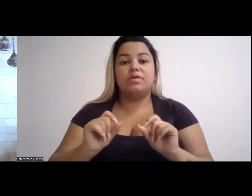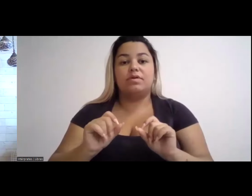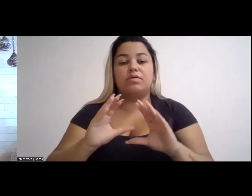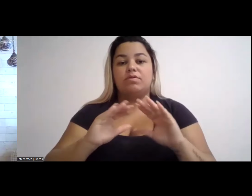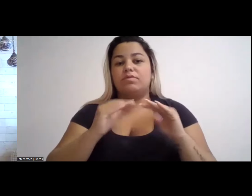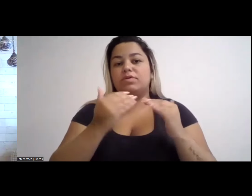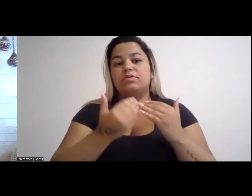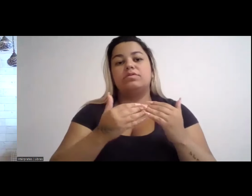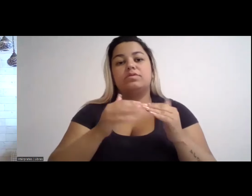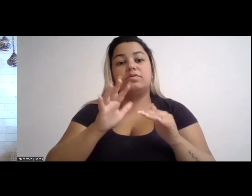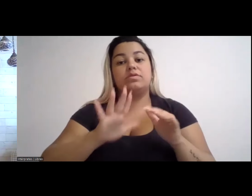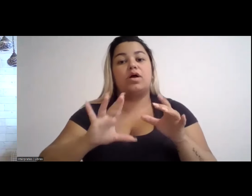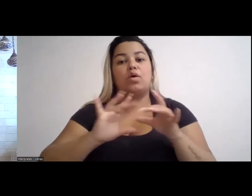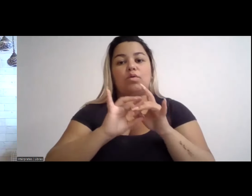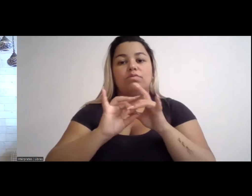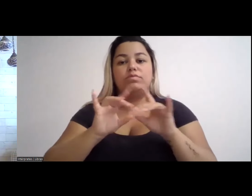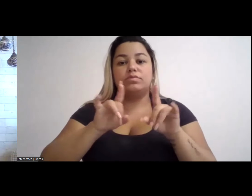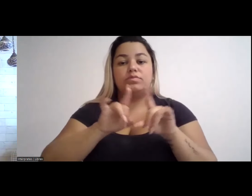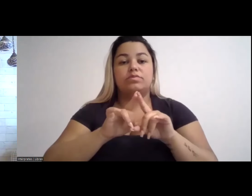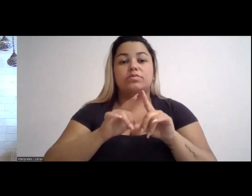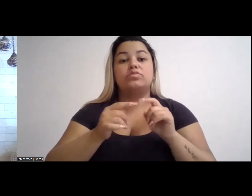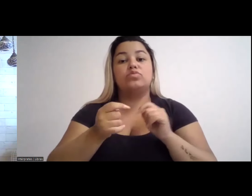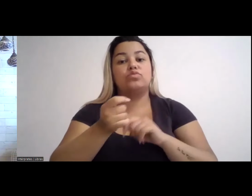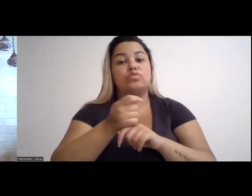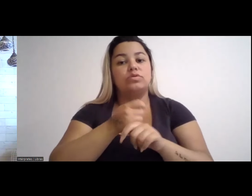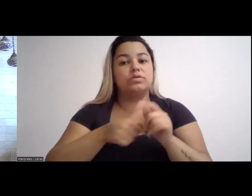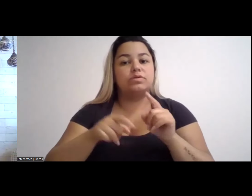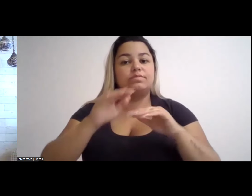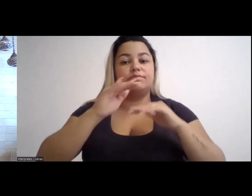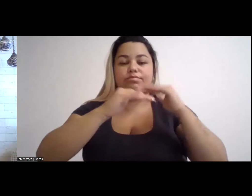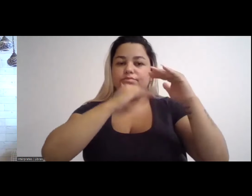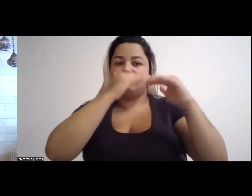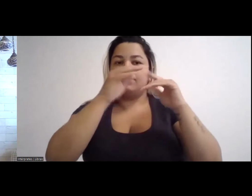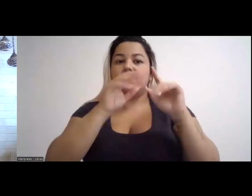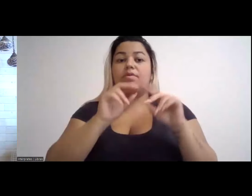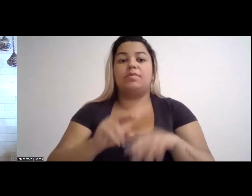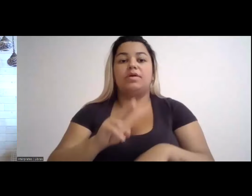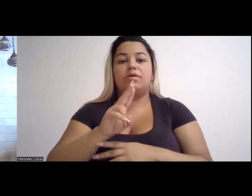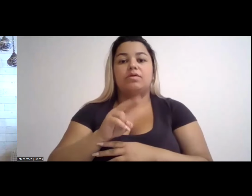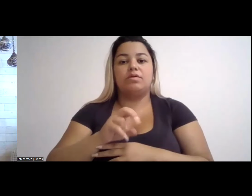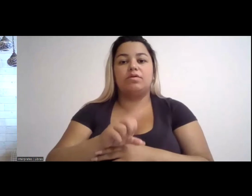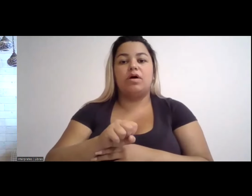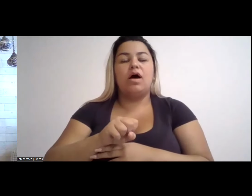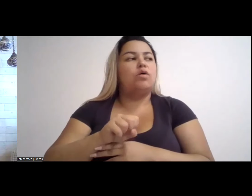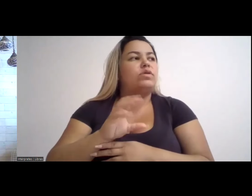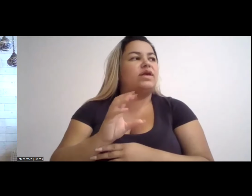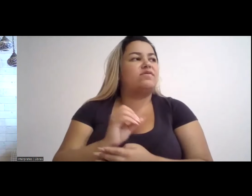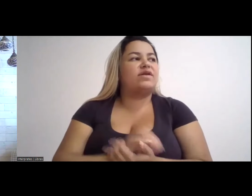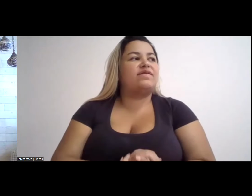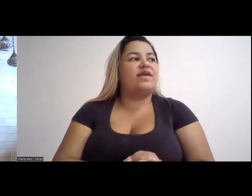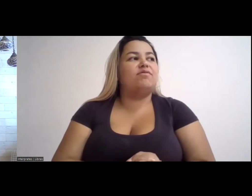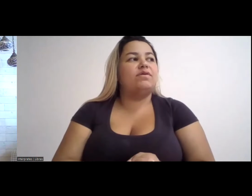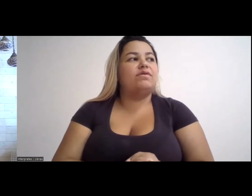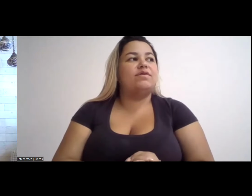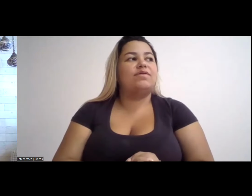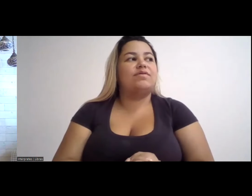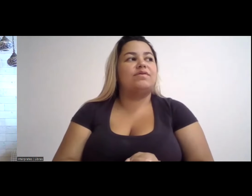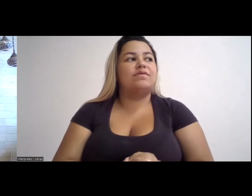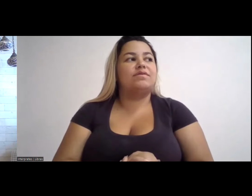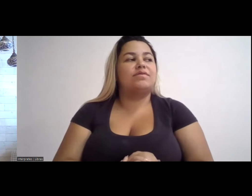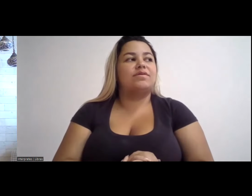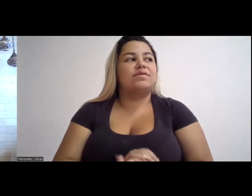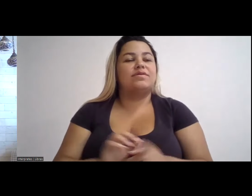Nações Unidas para o Comércio e Desenvolvimento, que também está na Unesco. Eu estou dizendo o mais óbvio